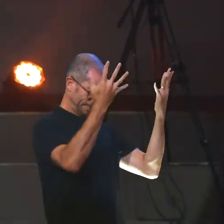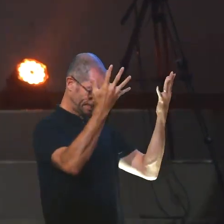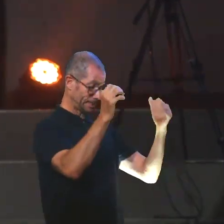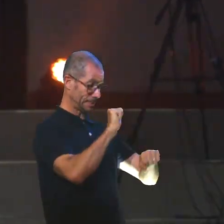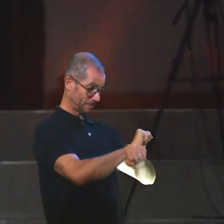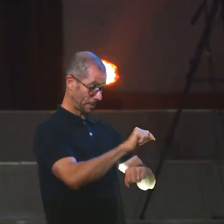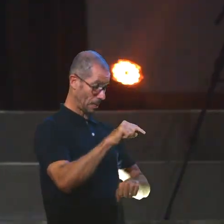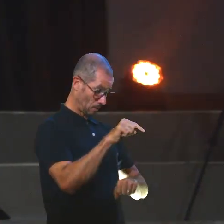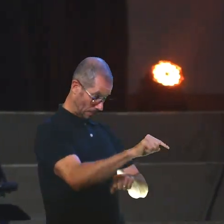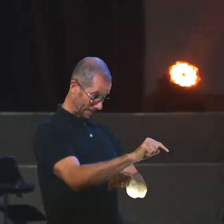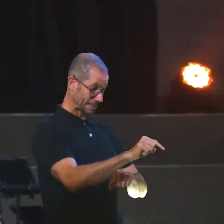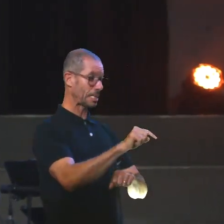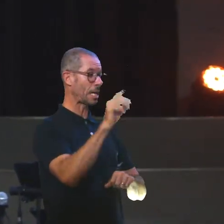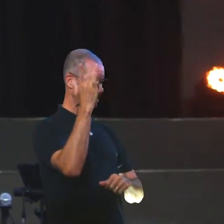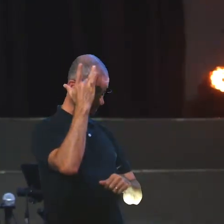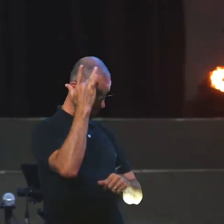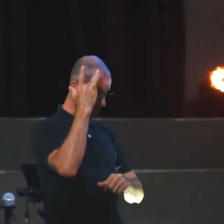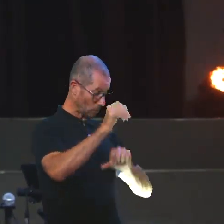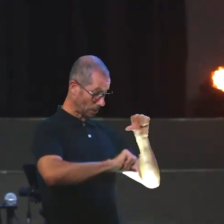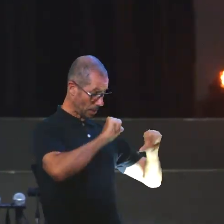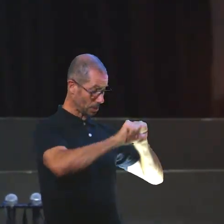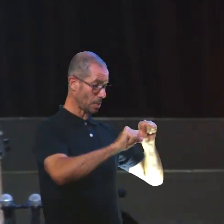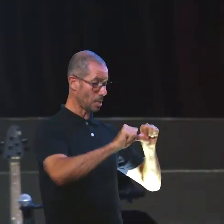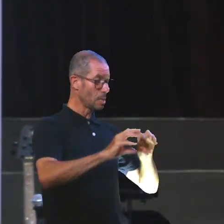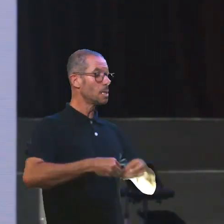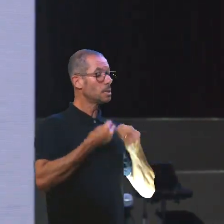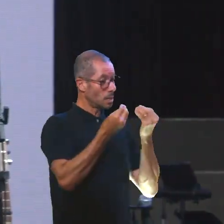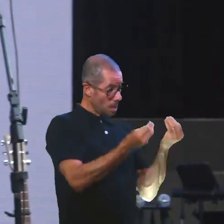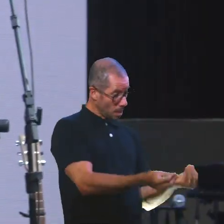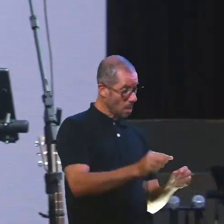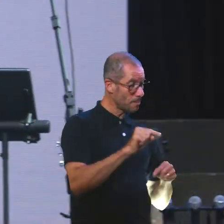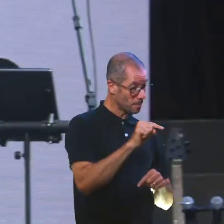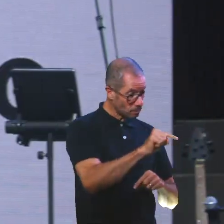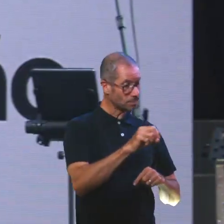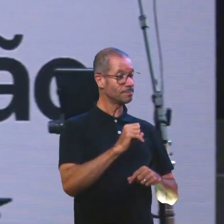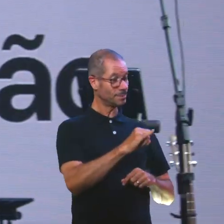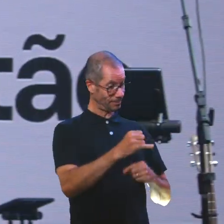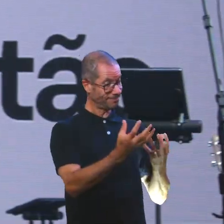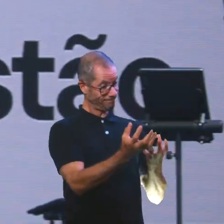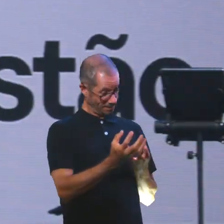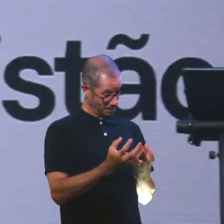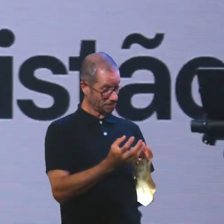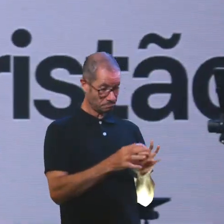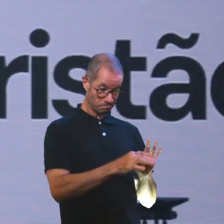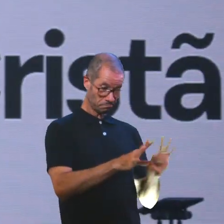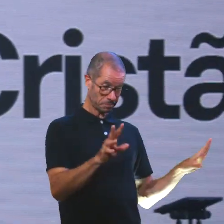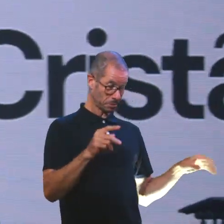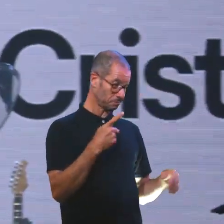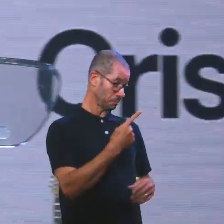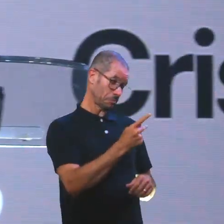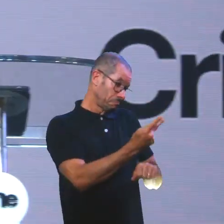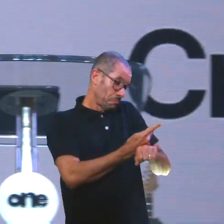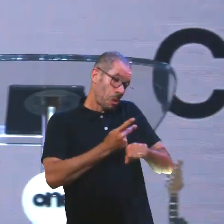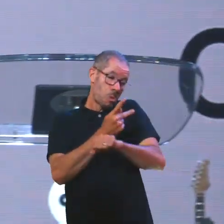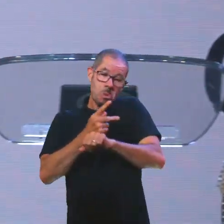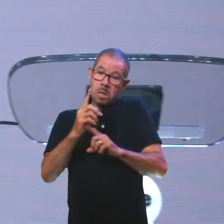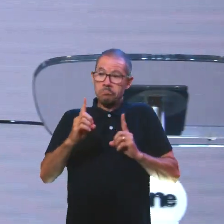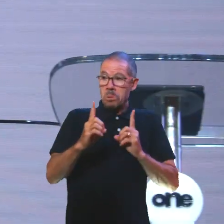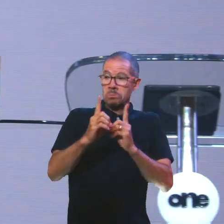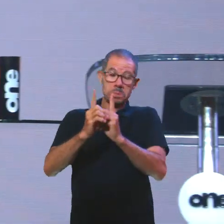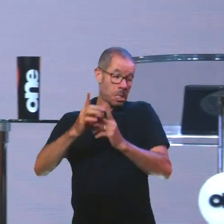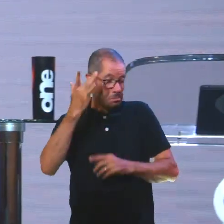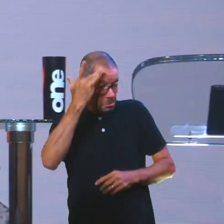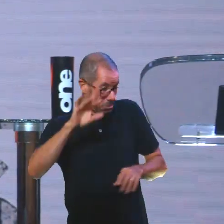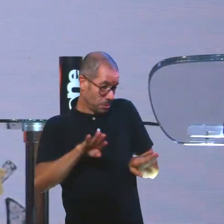esperando você gerar essa maturidade. A gente quer entregar para você. E se você quiser, a gente está disposto a ir com você, procurar, ir atrás e saber, porque a gente